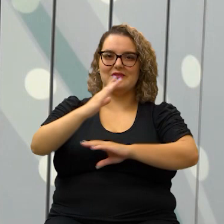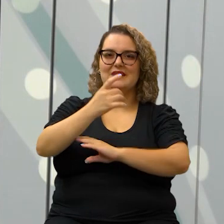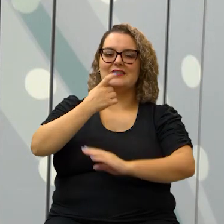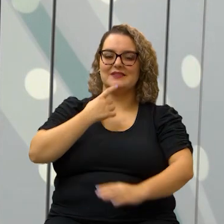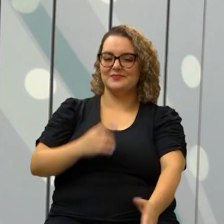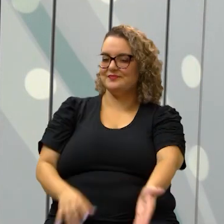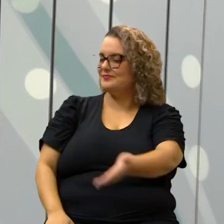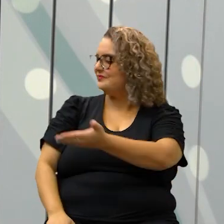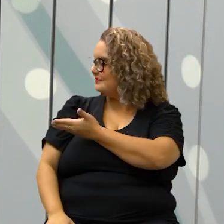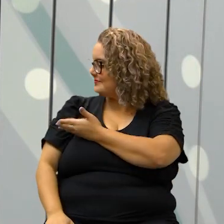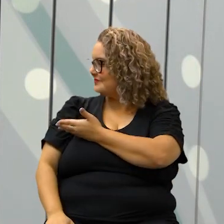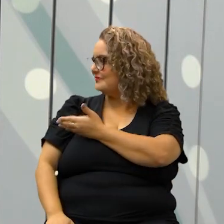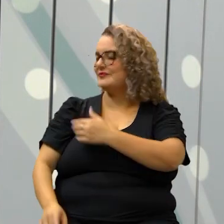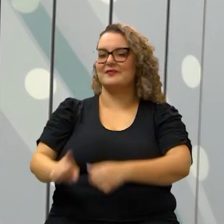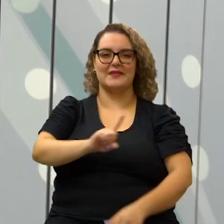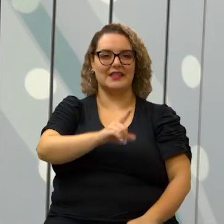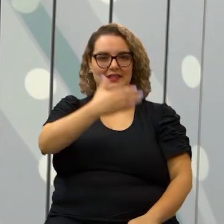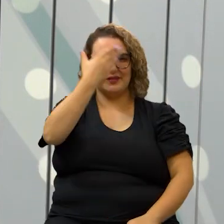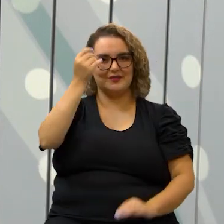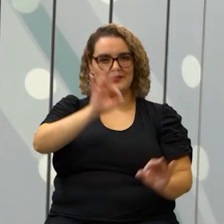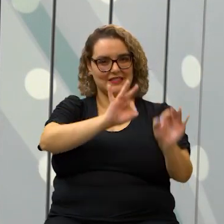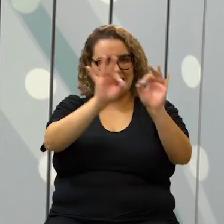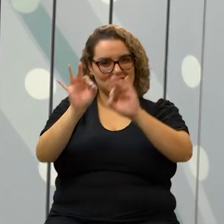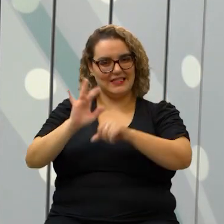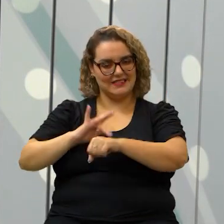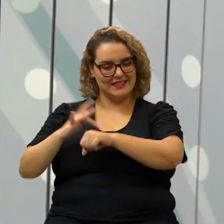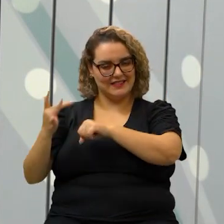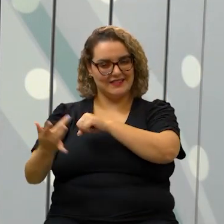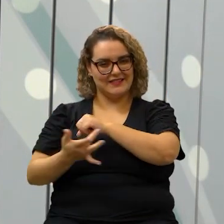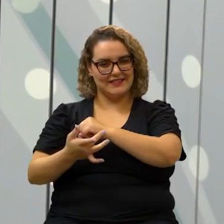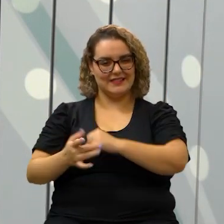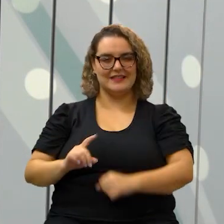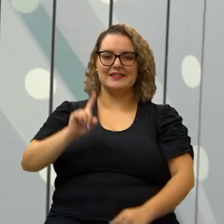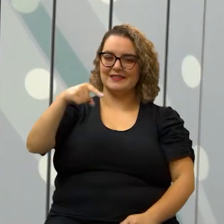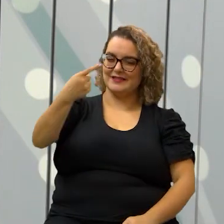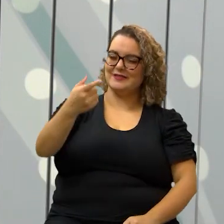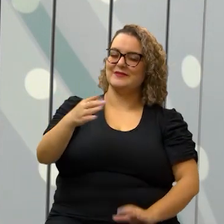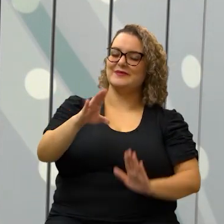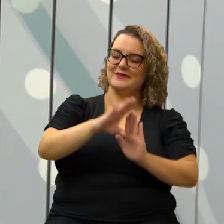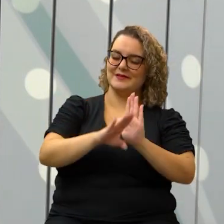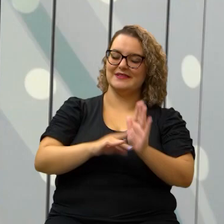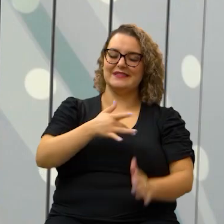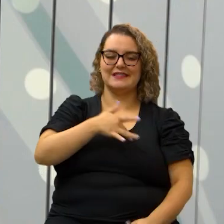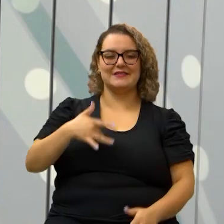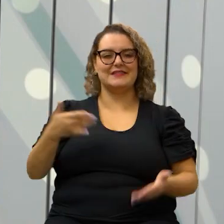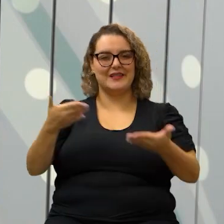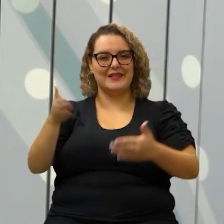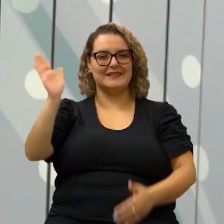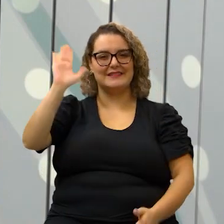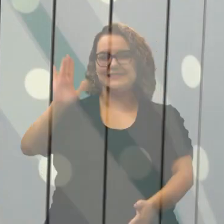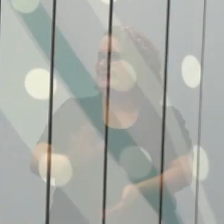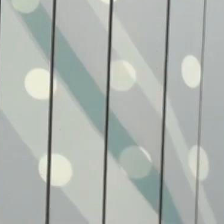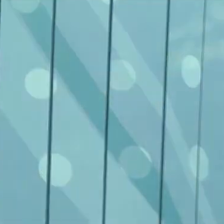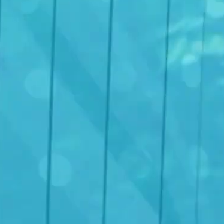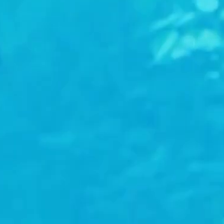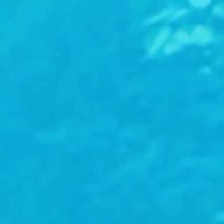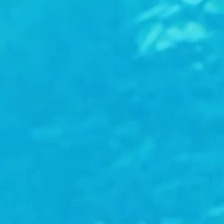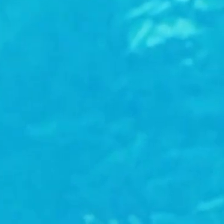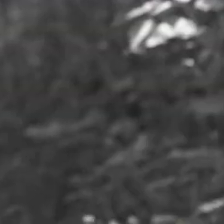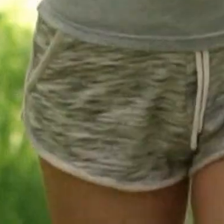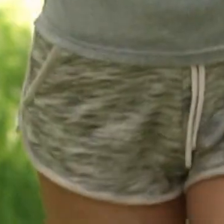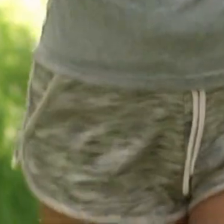TV Câmara Campinas, e também não se esqueça de nos acompanhar nas redes sociais. Até o próximo Saúde Agora!